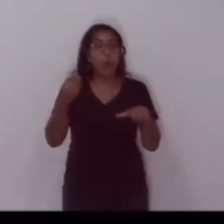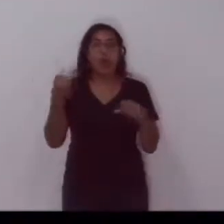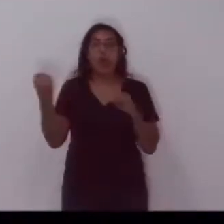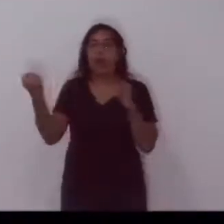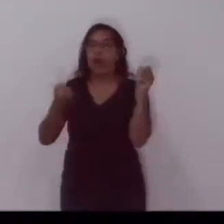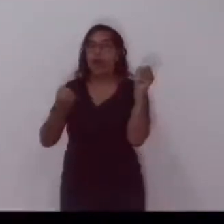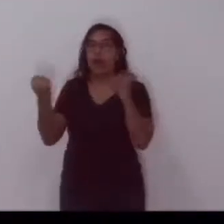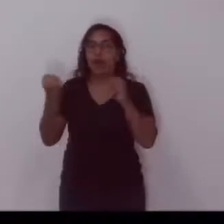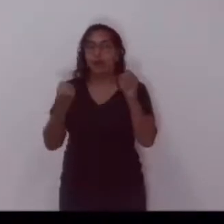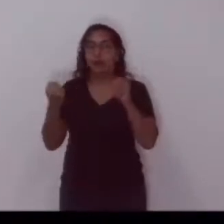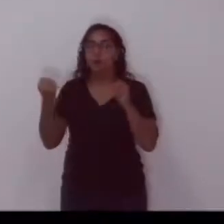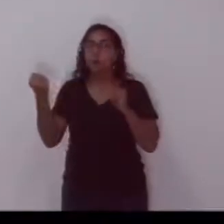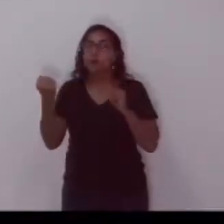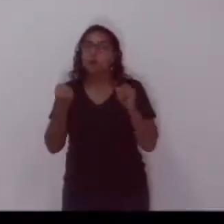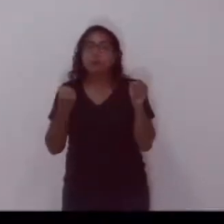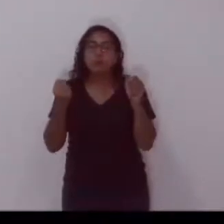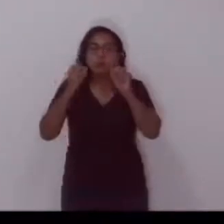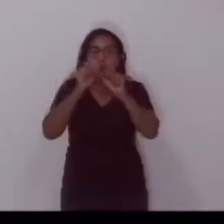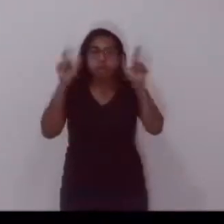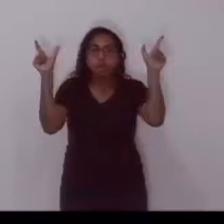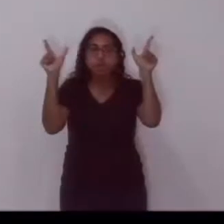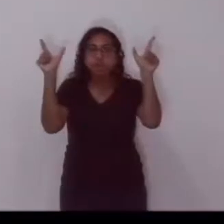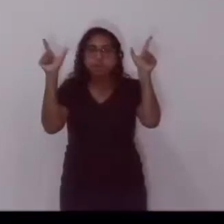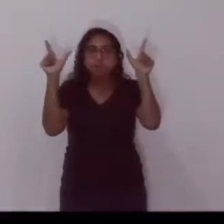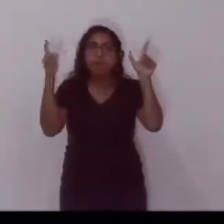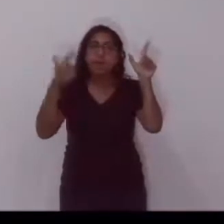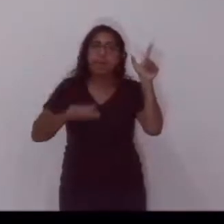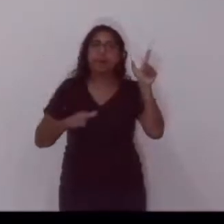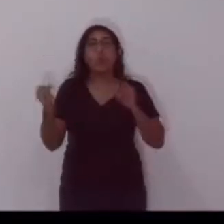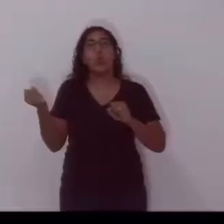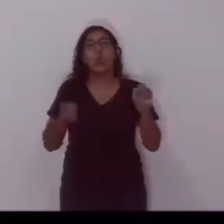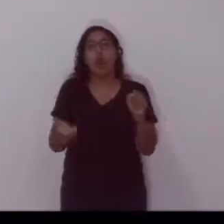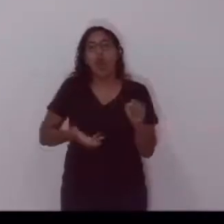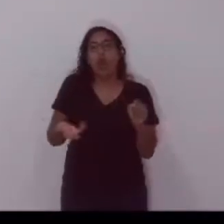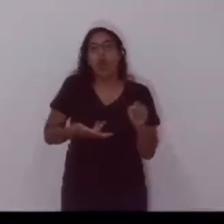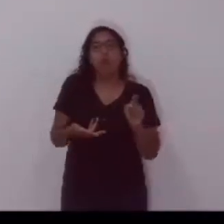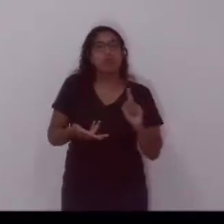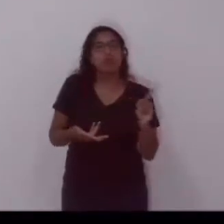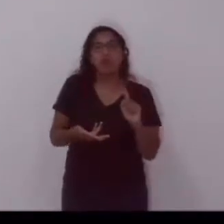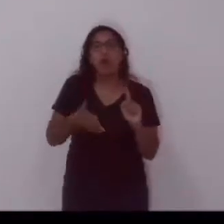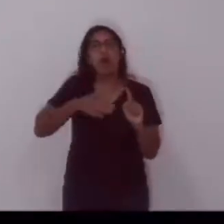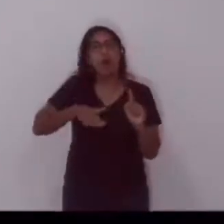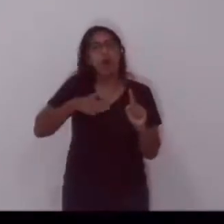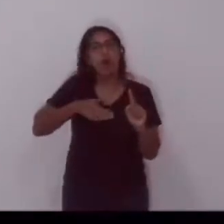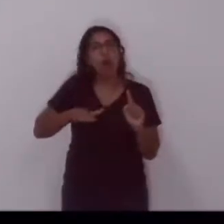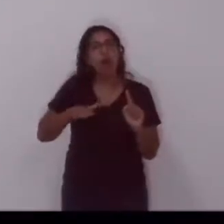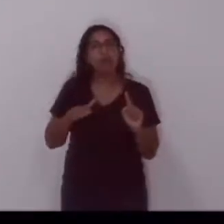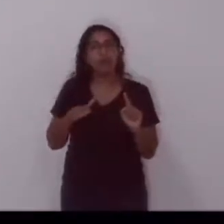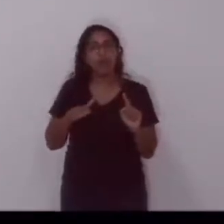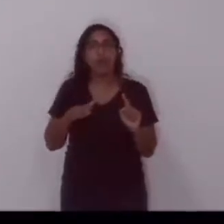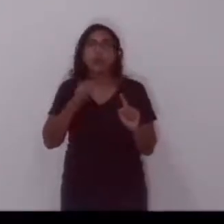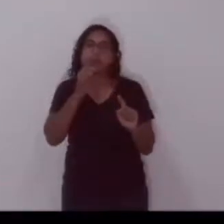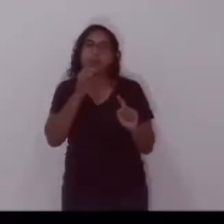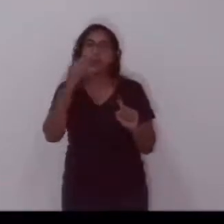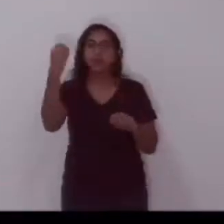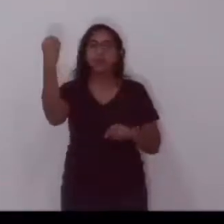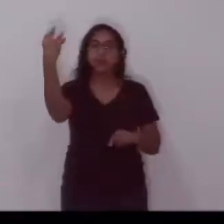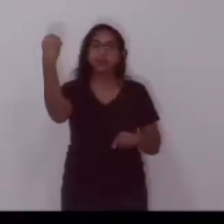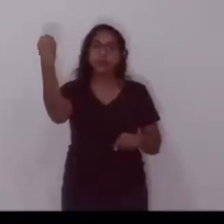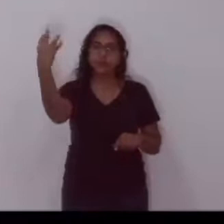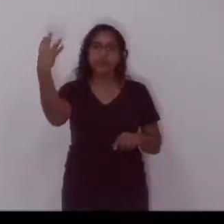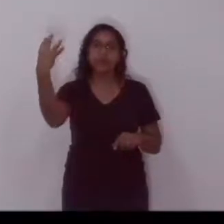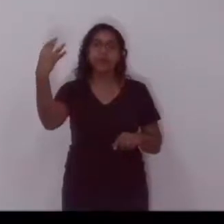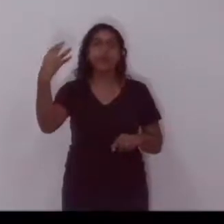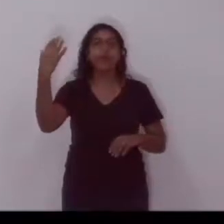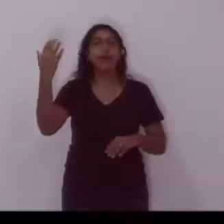os motoristas. Porque é uma outra discussão também, não vou entrar na questão financeira, não é? Do radar como meio de educação. A rotatória